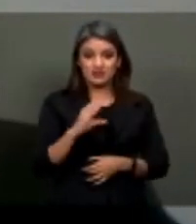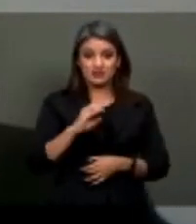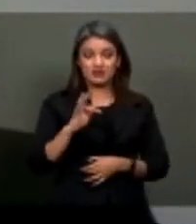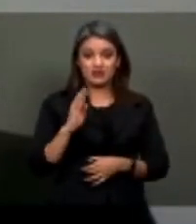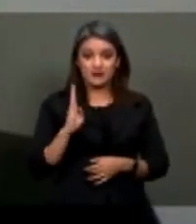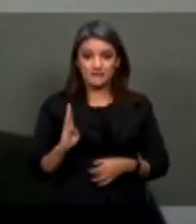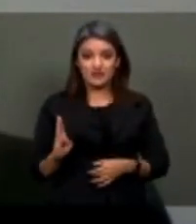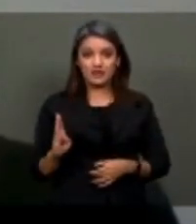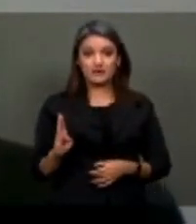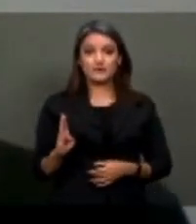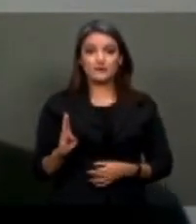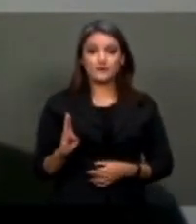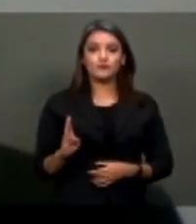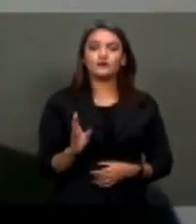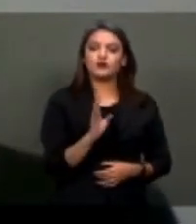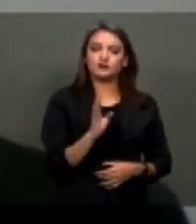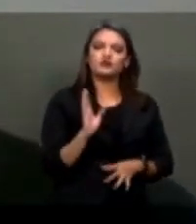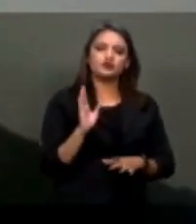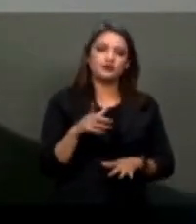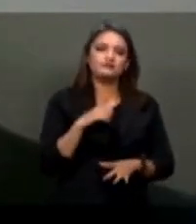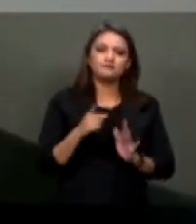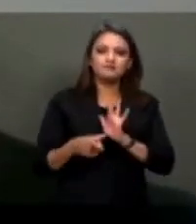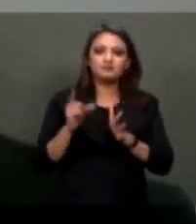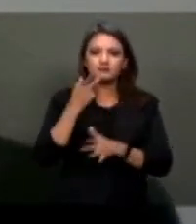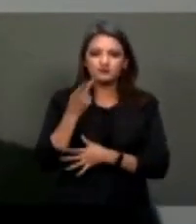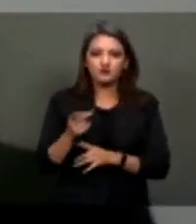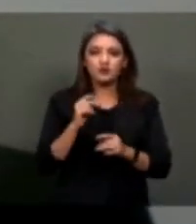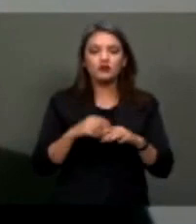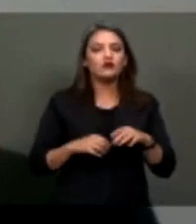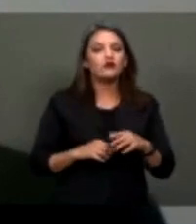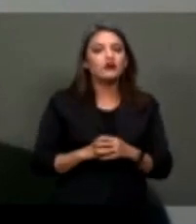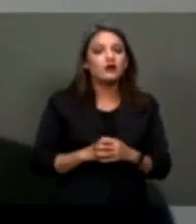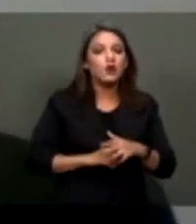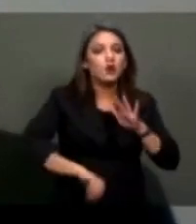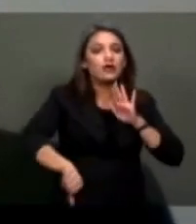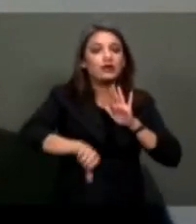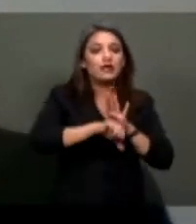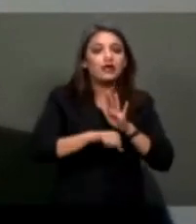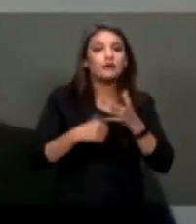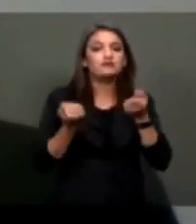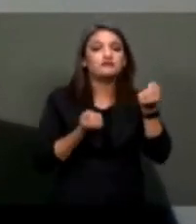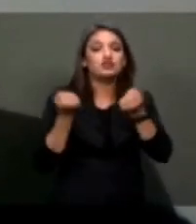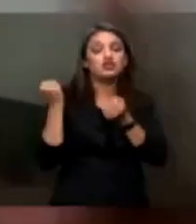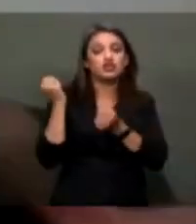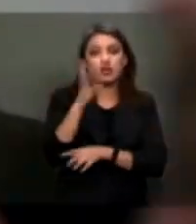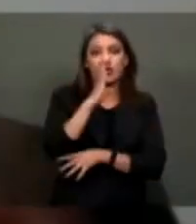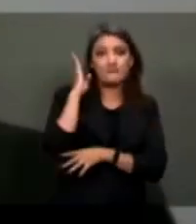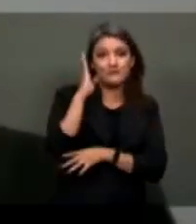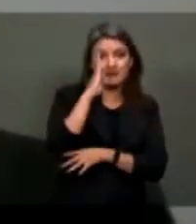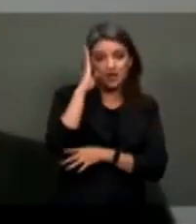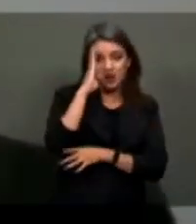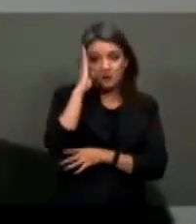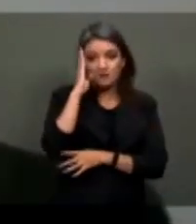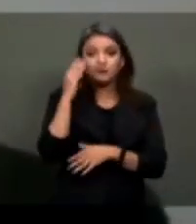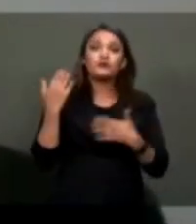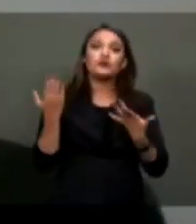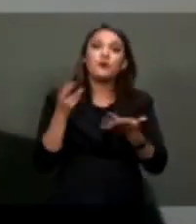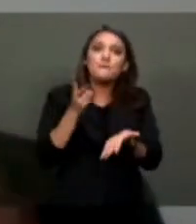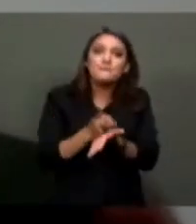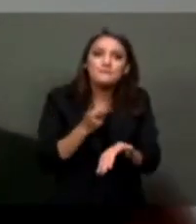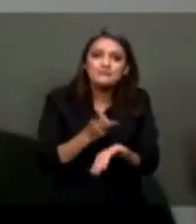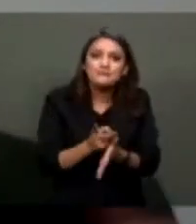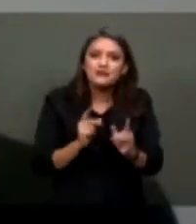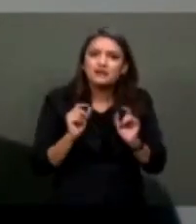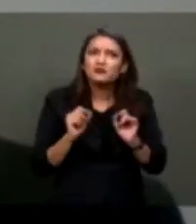Código de Trânsito sobre a qual já foi mencionado aqui o creme de emprego de emprego em São volante e ainda que significa